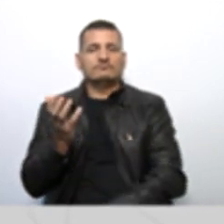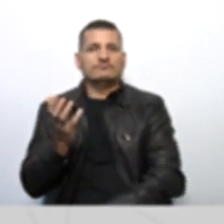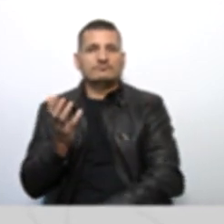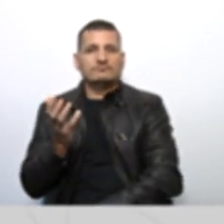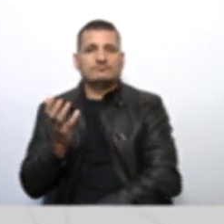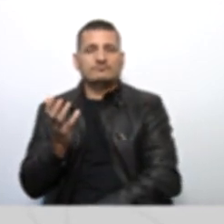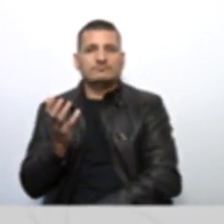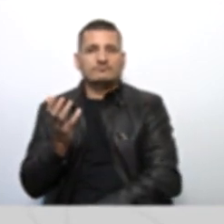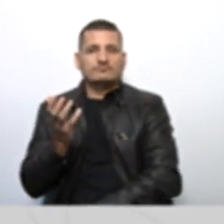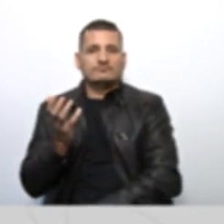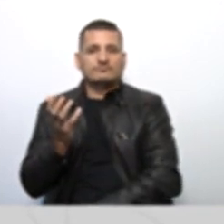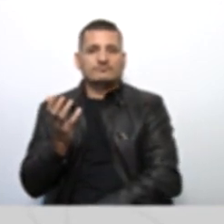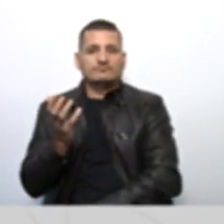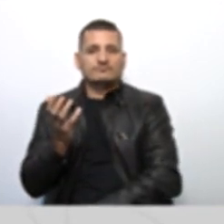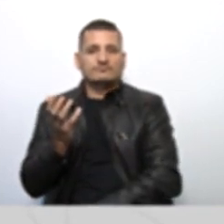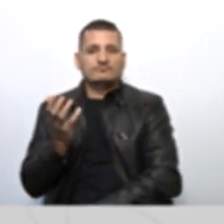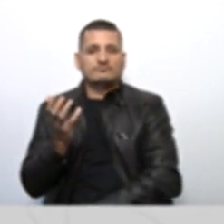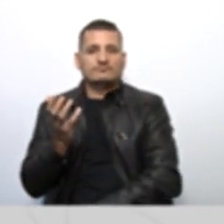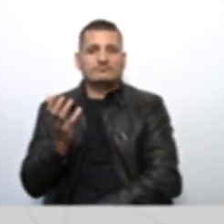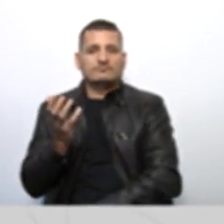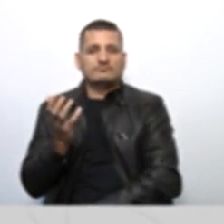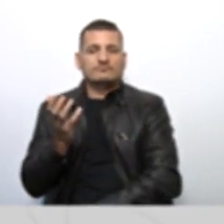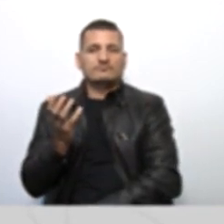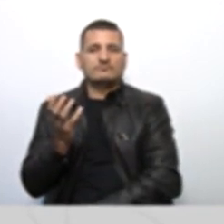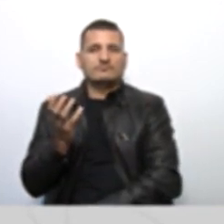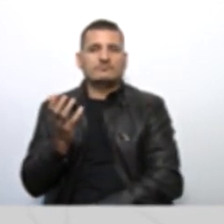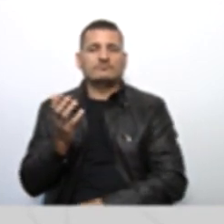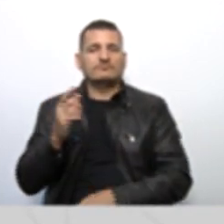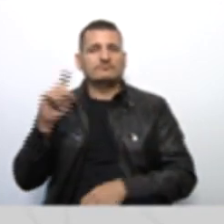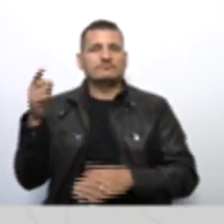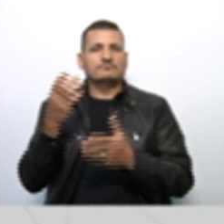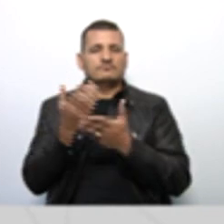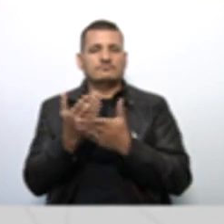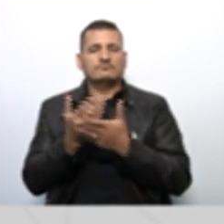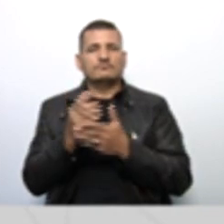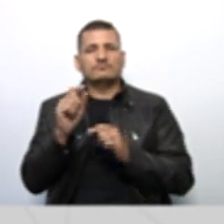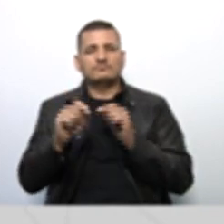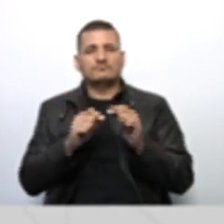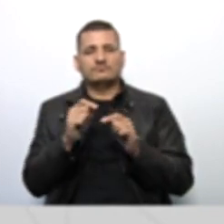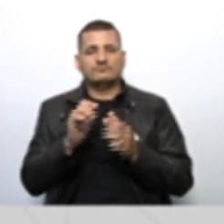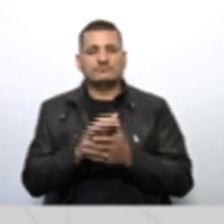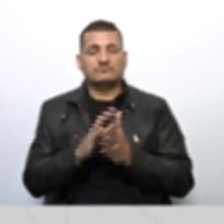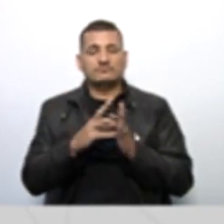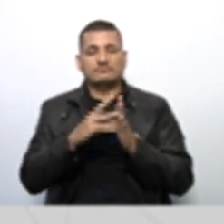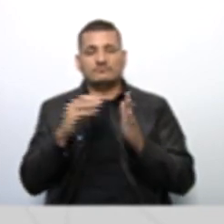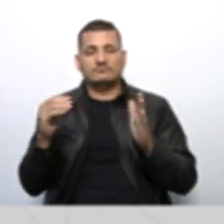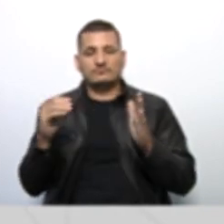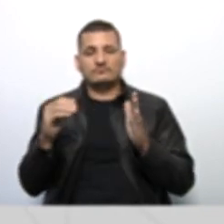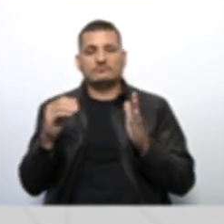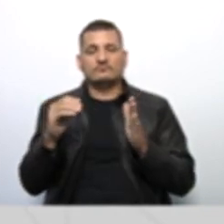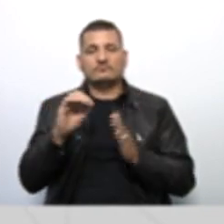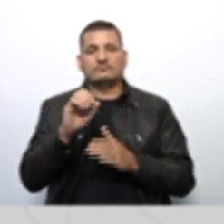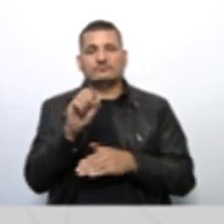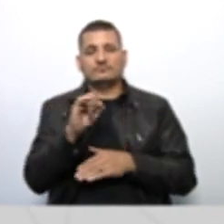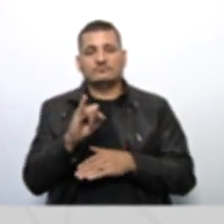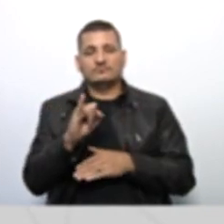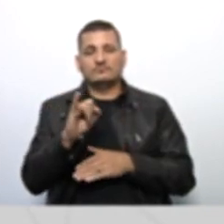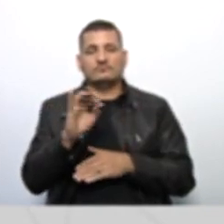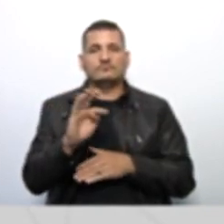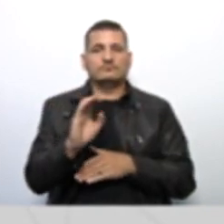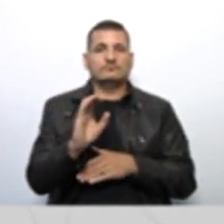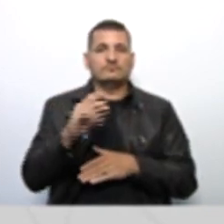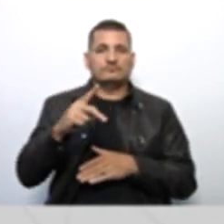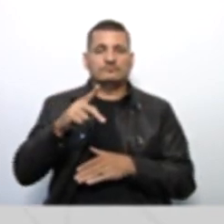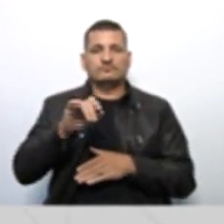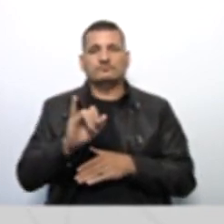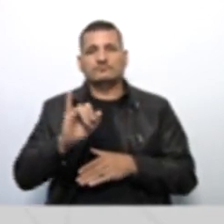ainda aqui. Pessoal, a nossa próxima aula aqui, modelo de referência OSI e arquitetura TCP/IP. Pessoal, isso